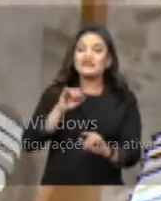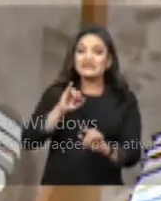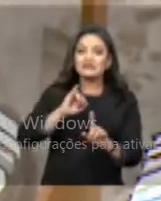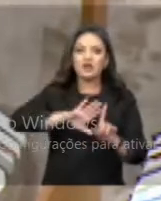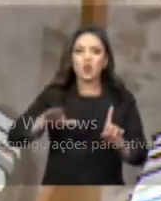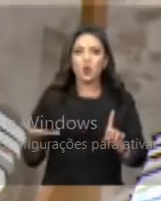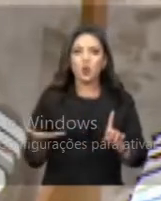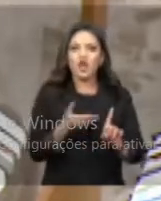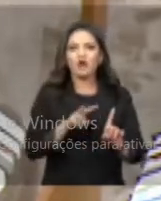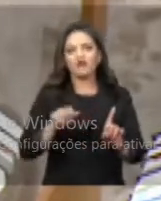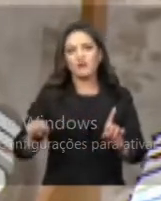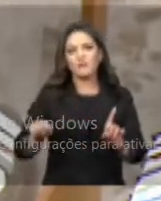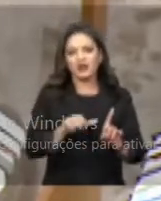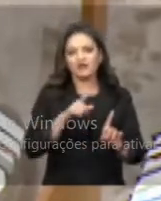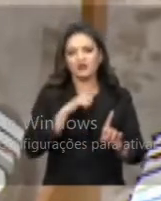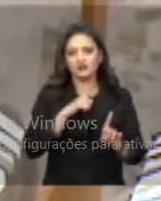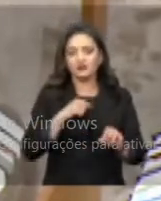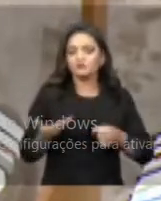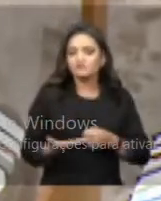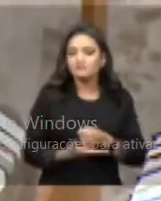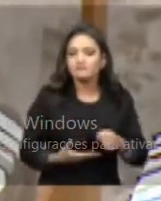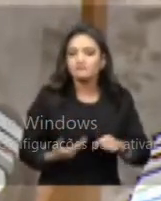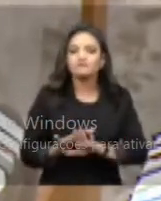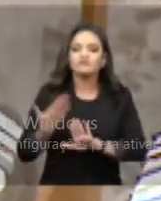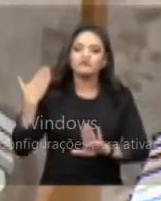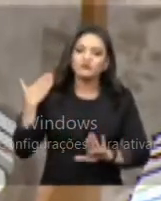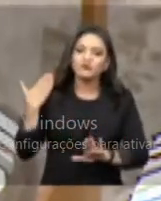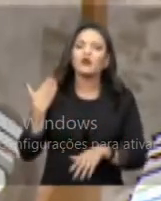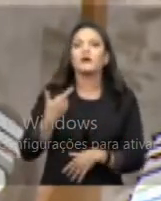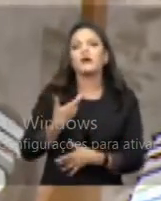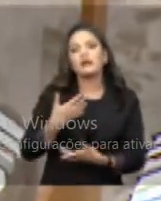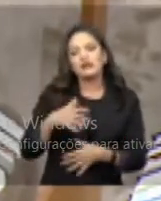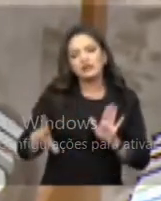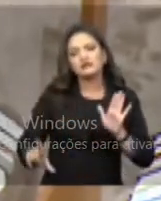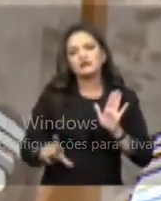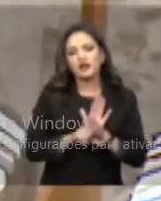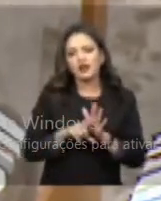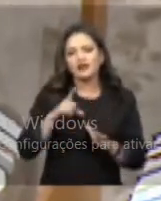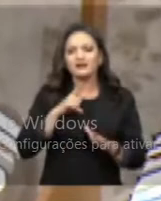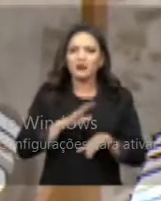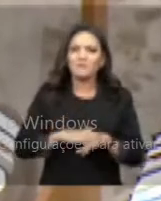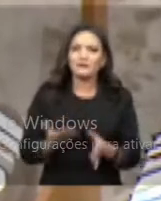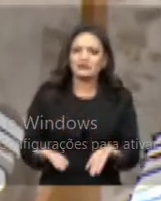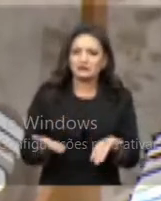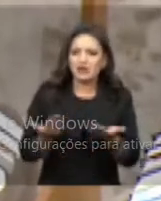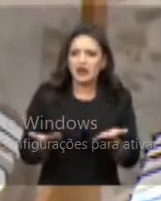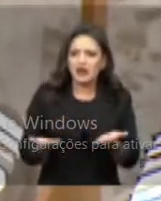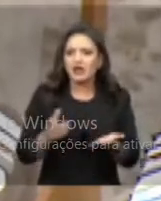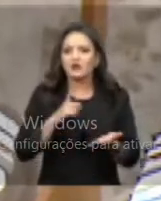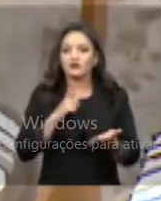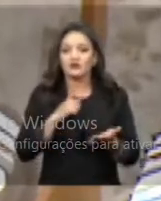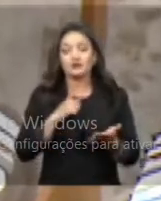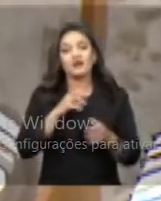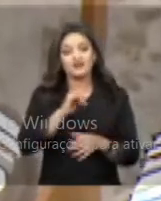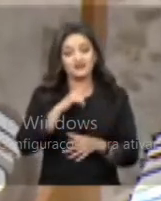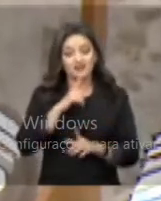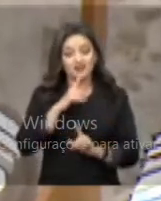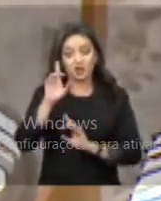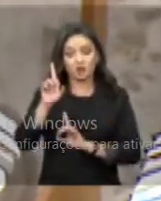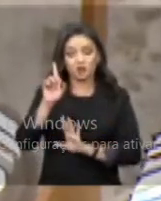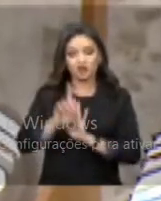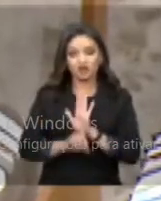o princípio da retroatividade da norma penal mais benéfica ser ou não aplicável ao direito administrativo